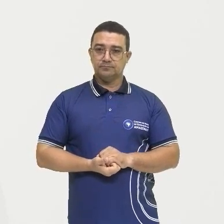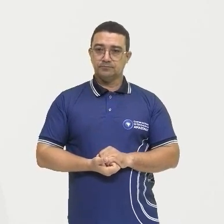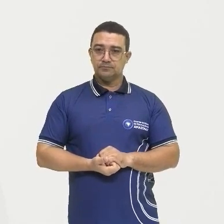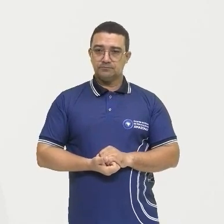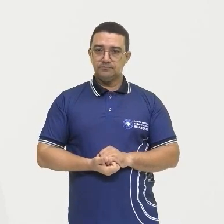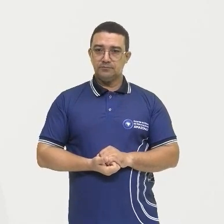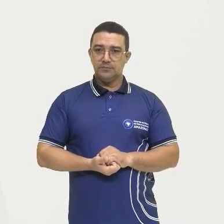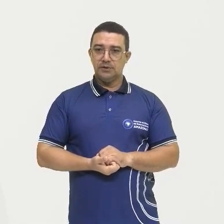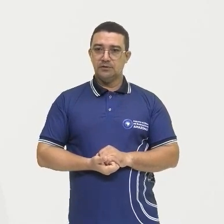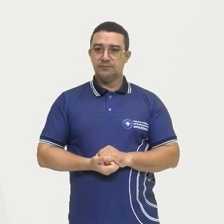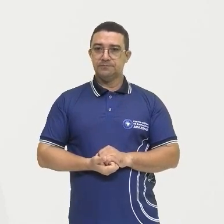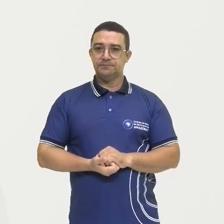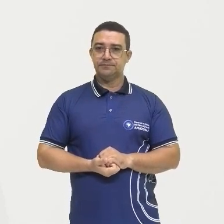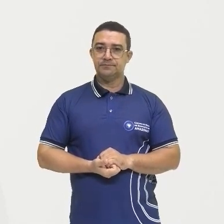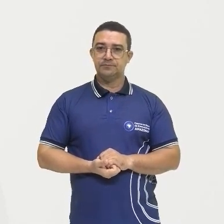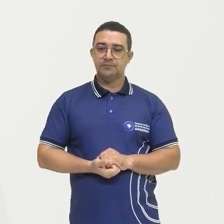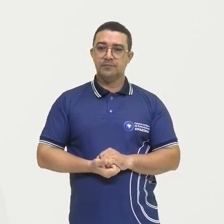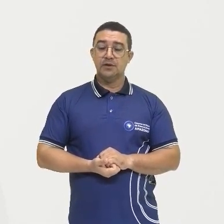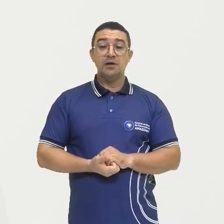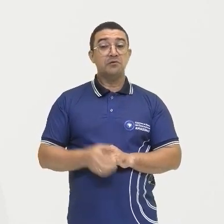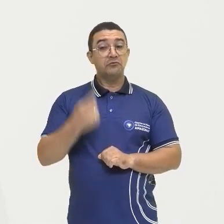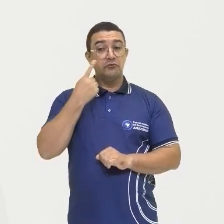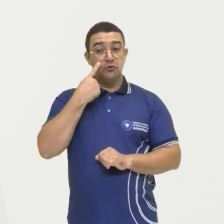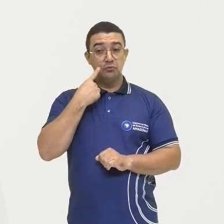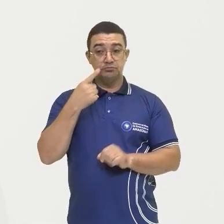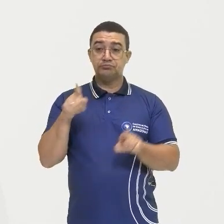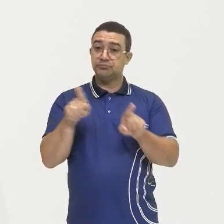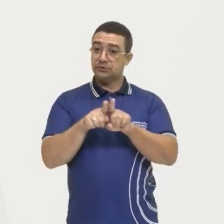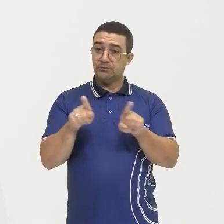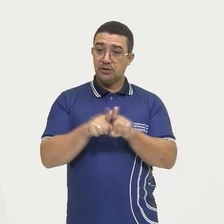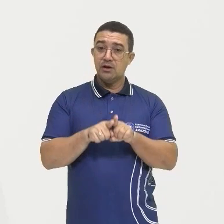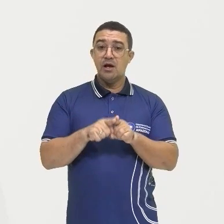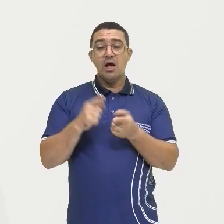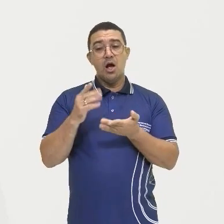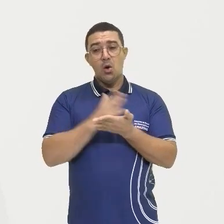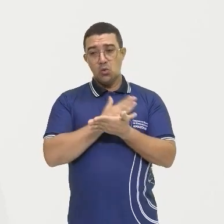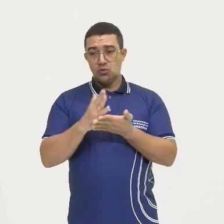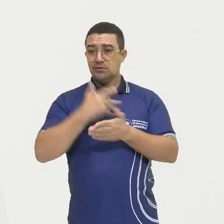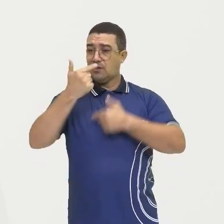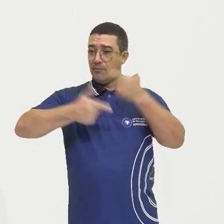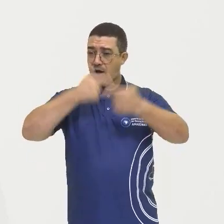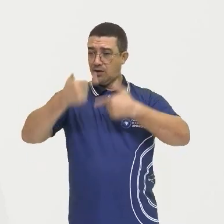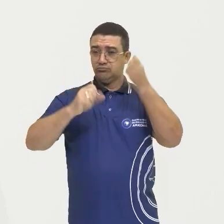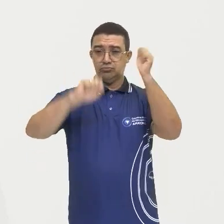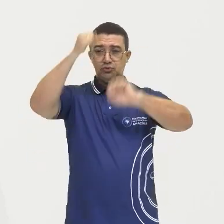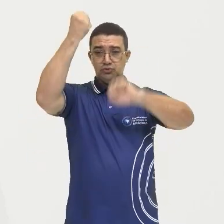ano. Certo? E a gente viu também que boa parte dessa atividade